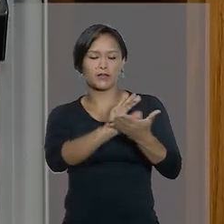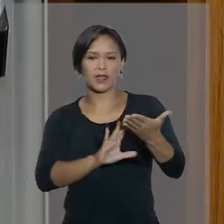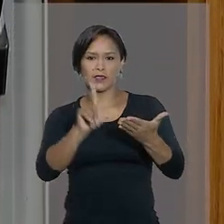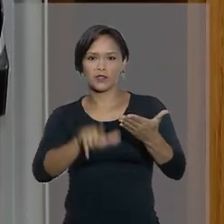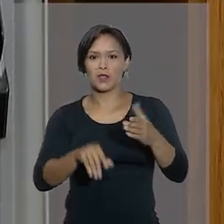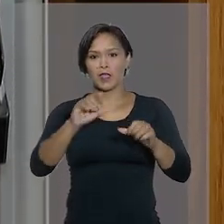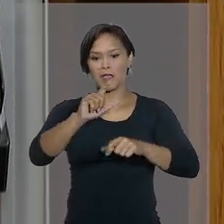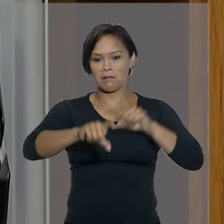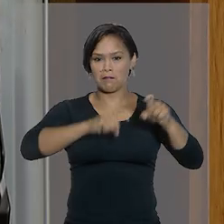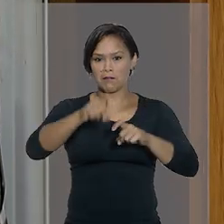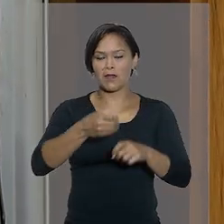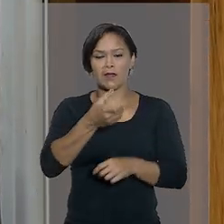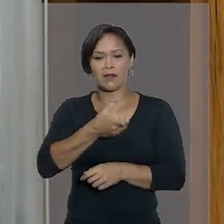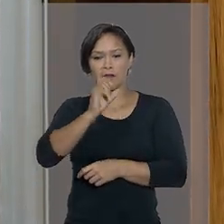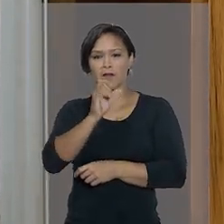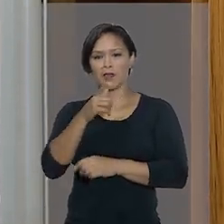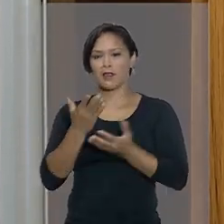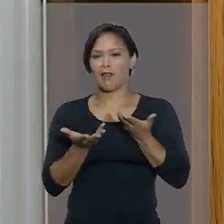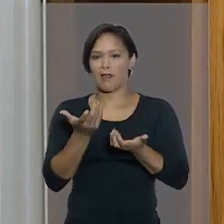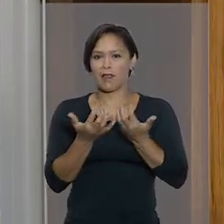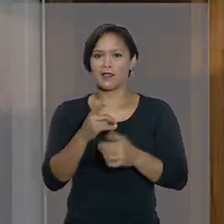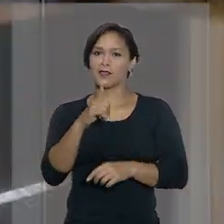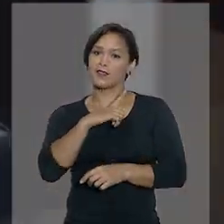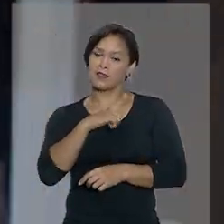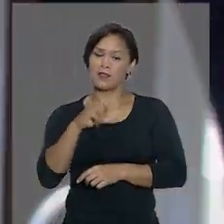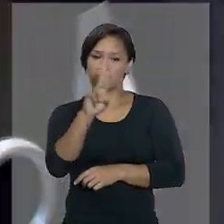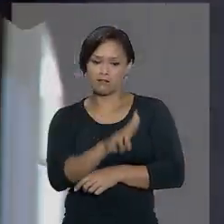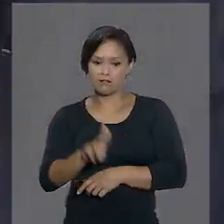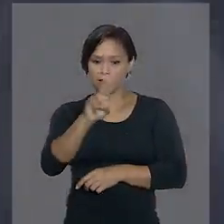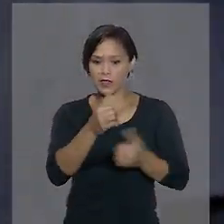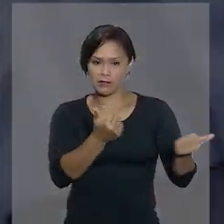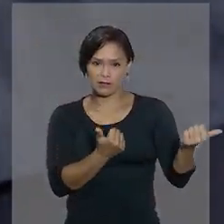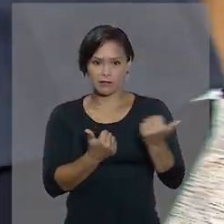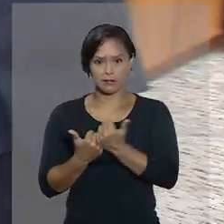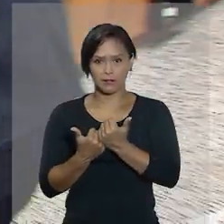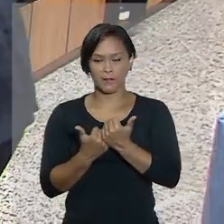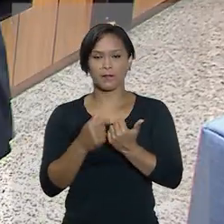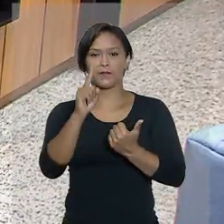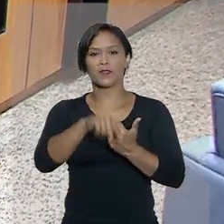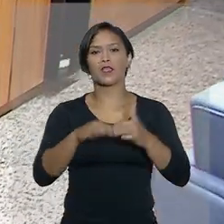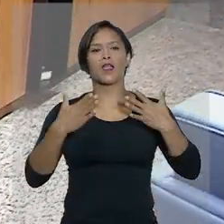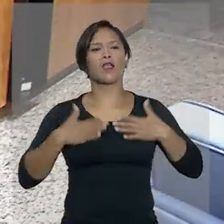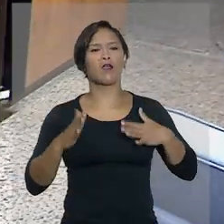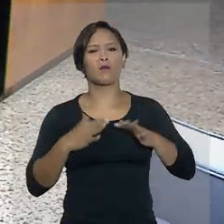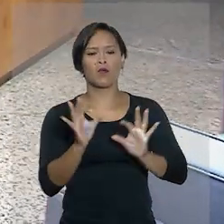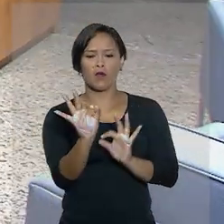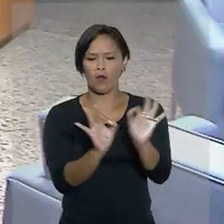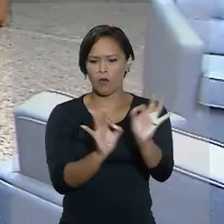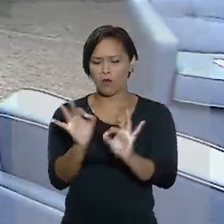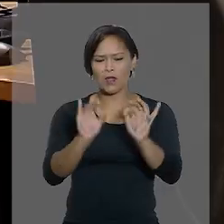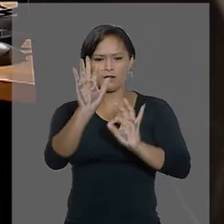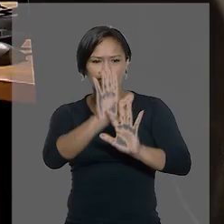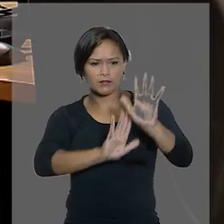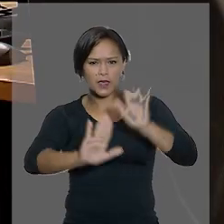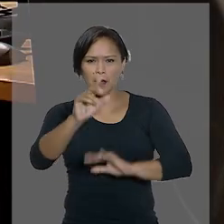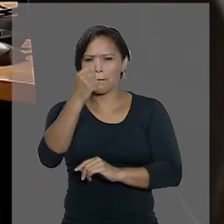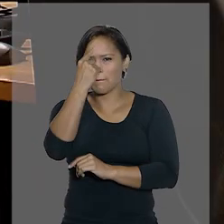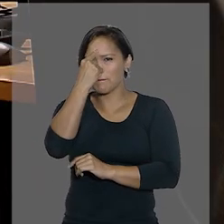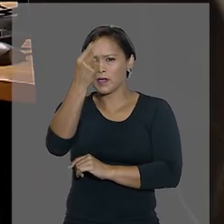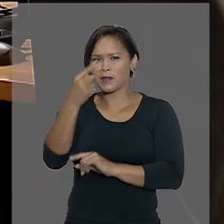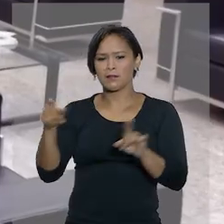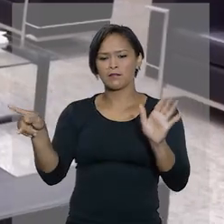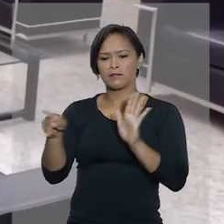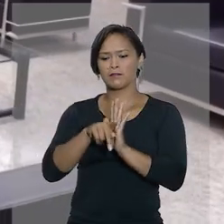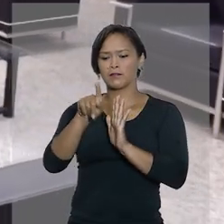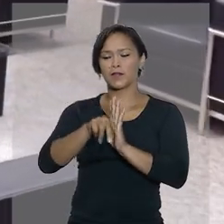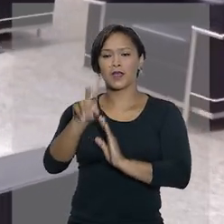e máquina de bebidas quentes, disponibilizadas por parceiros. Comodidades cuidadosamente pensadas